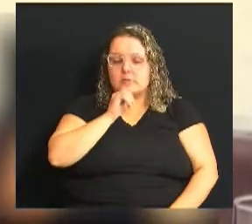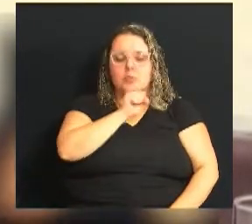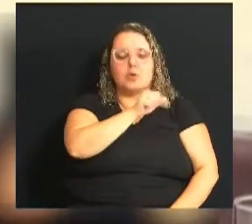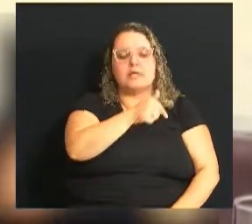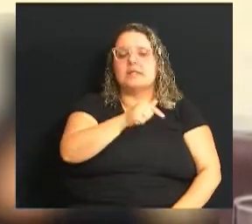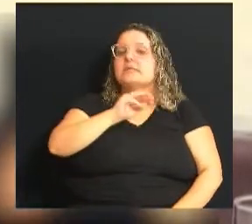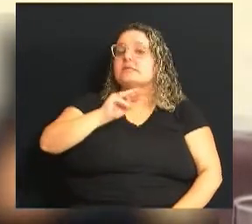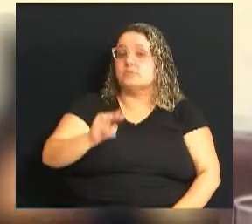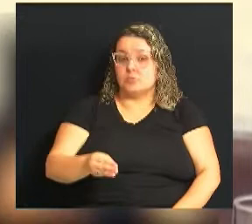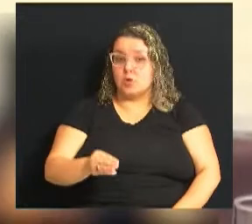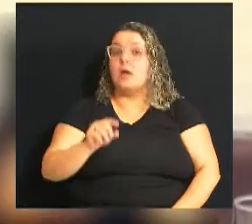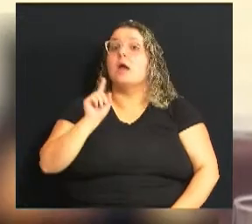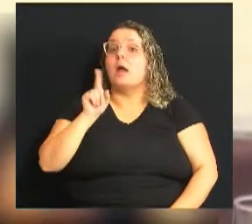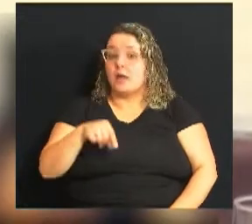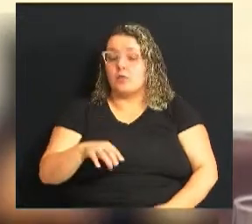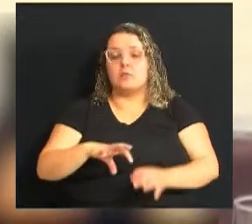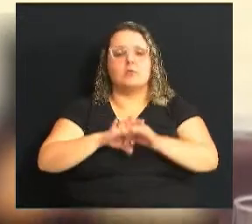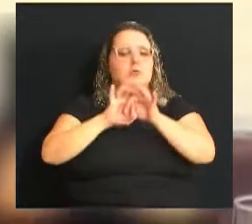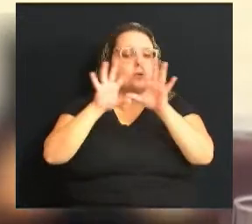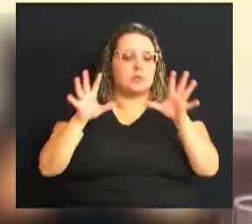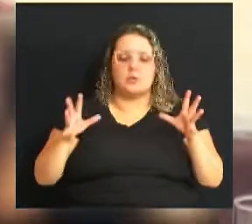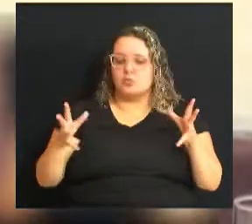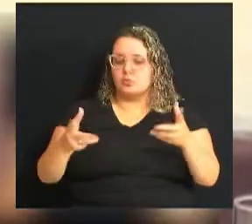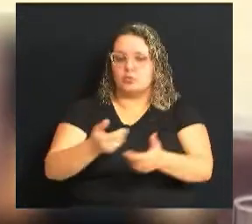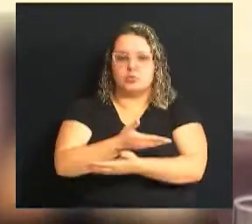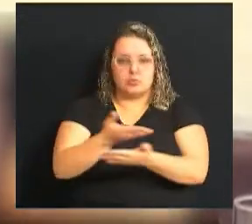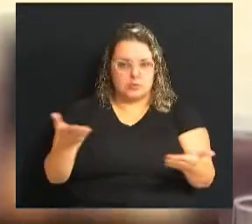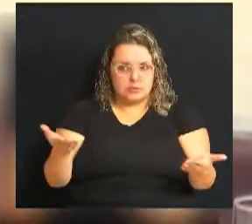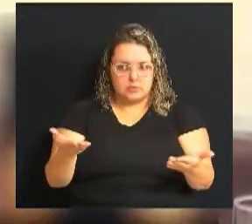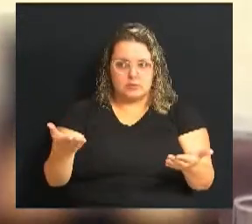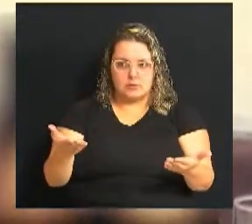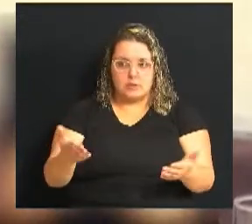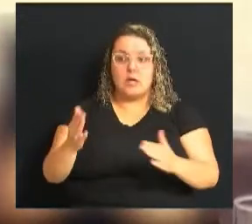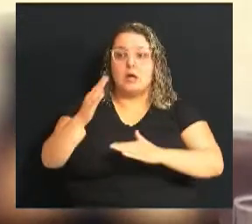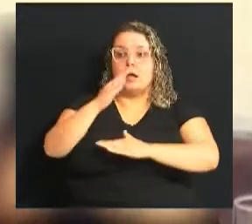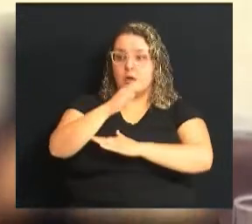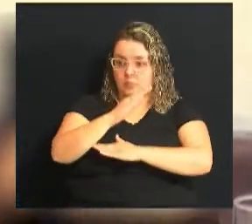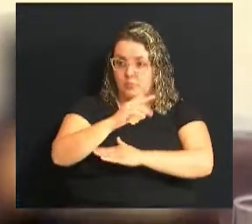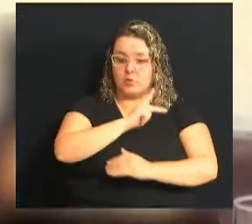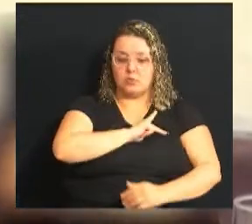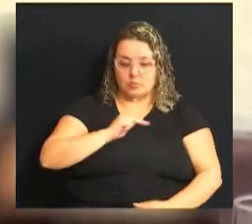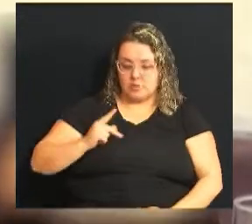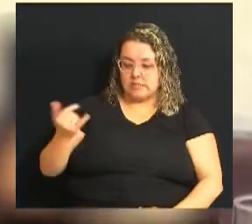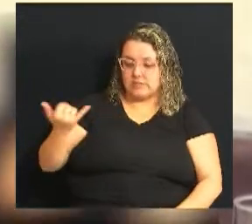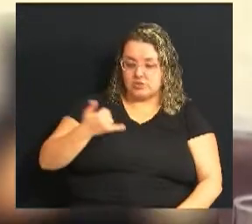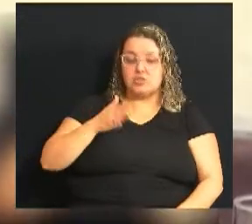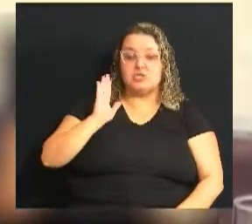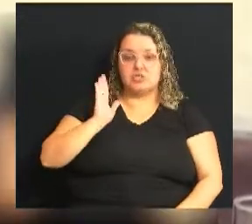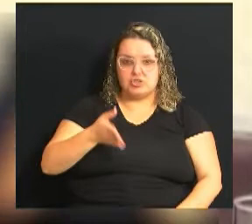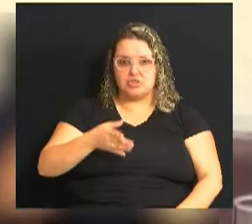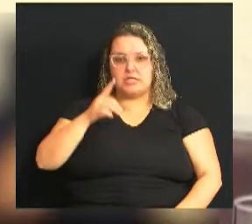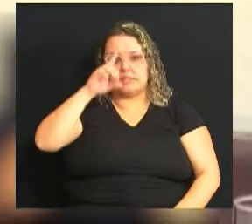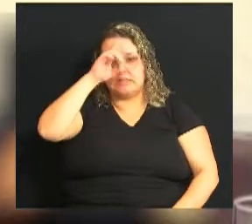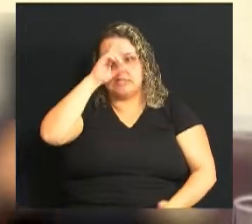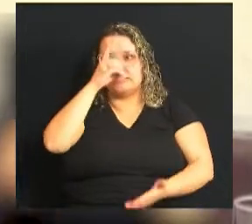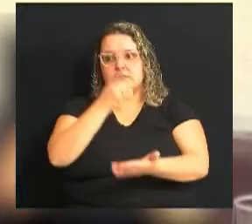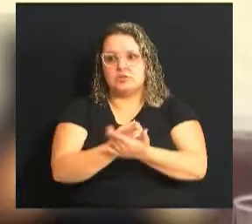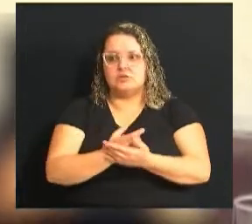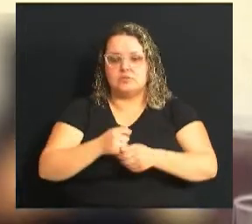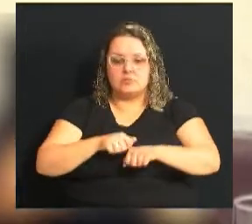o que vai ficar à disposição de todos vocês. A Câmara, pelo que o presidente me disse, já decidiu que o recurso vai ser